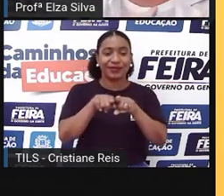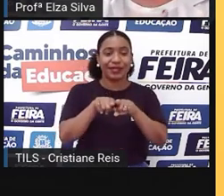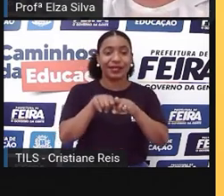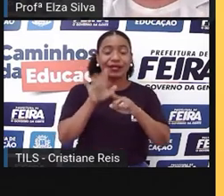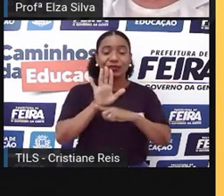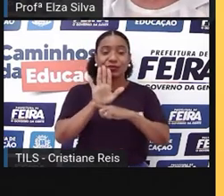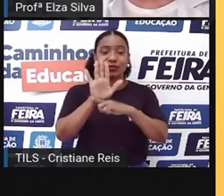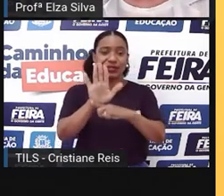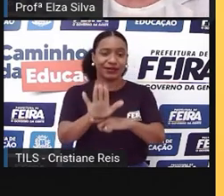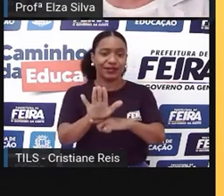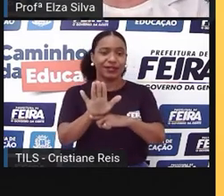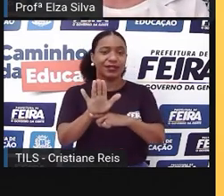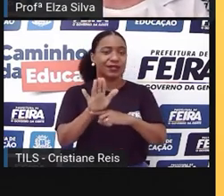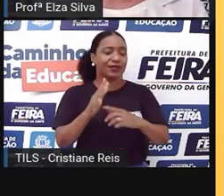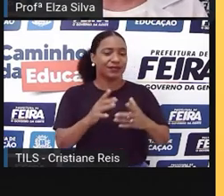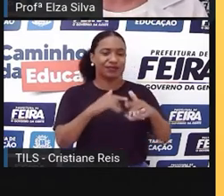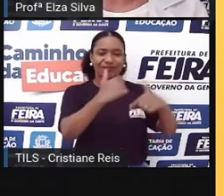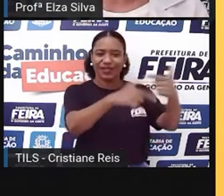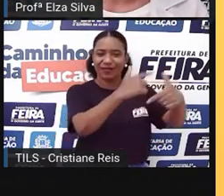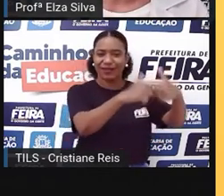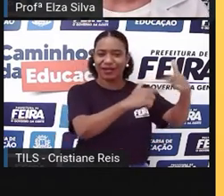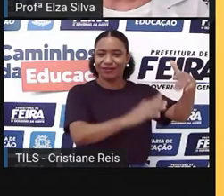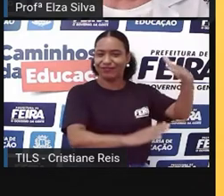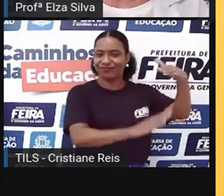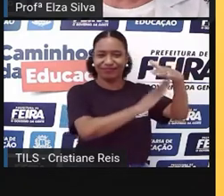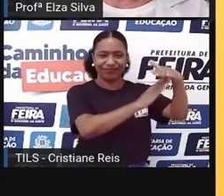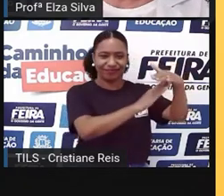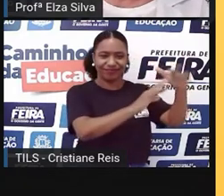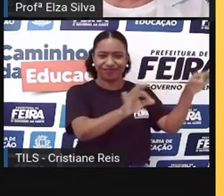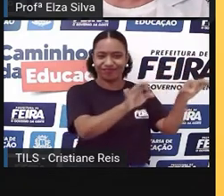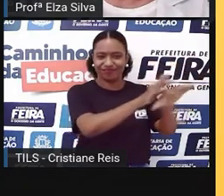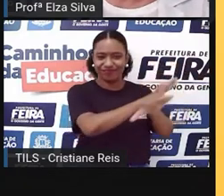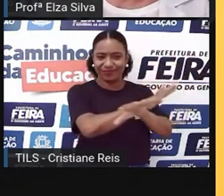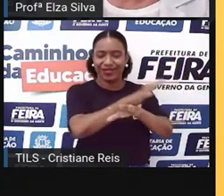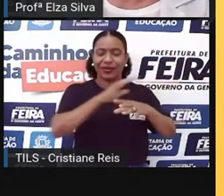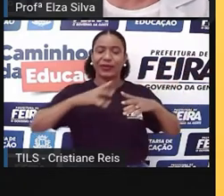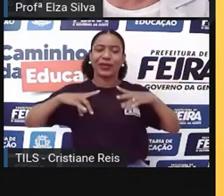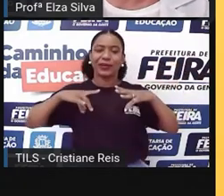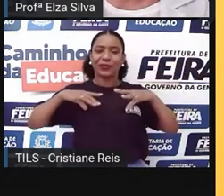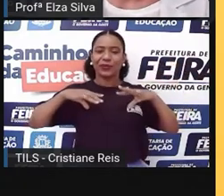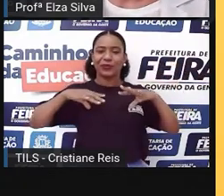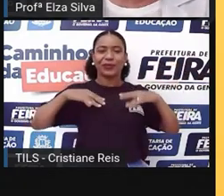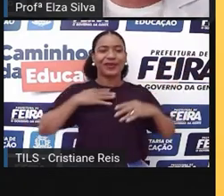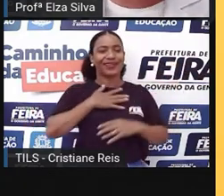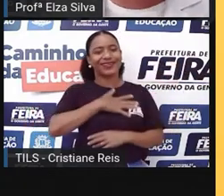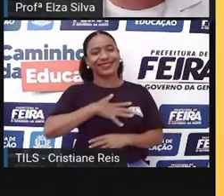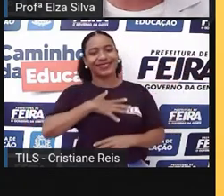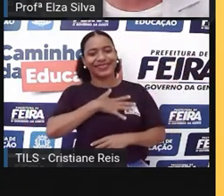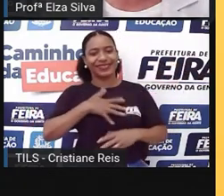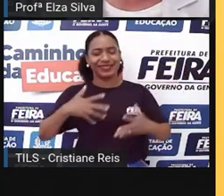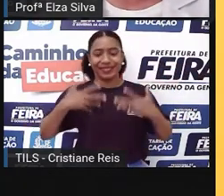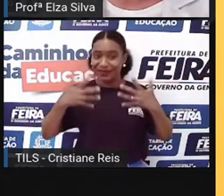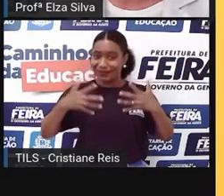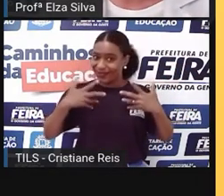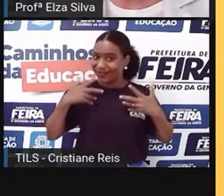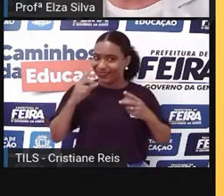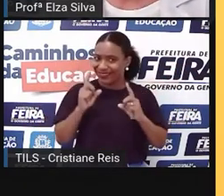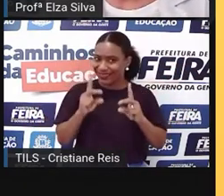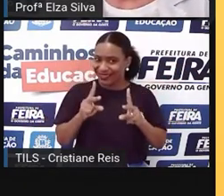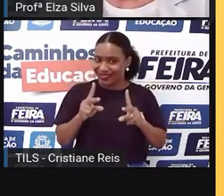se desligue das obrigações. Ok? Deu para entender aí, gente? Vamos lá, vamos